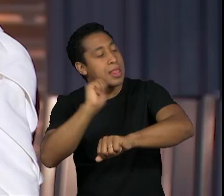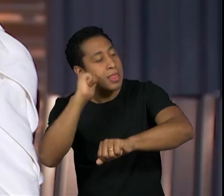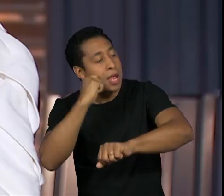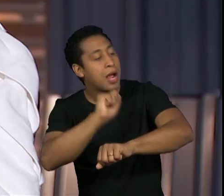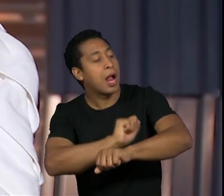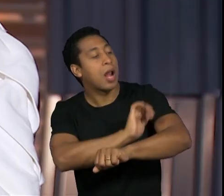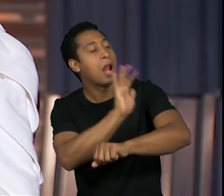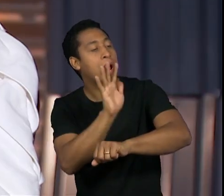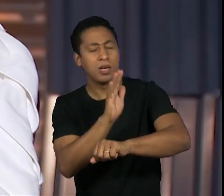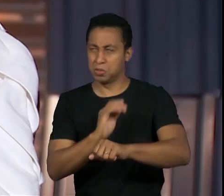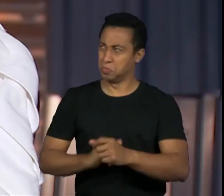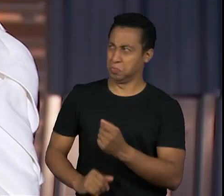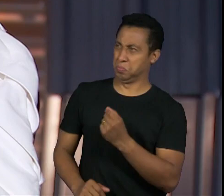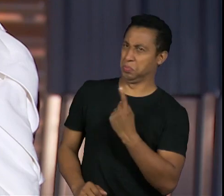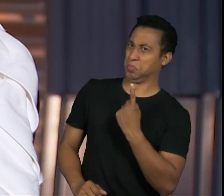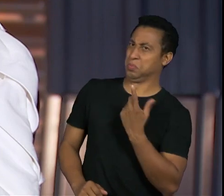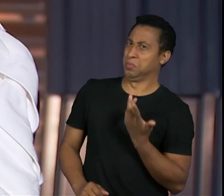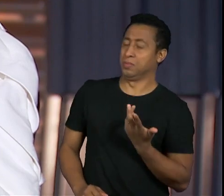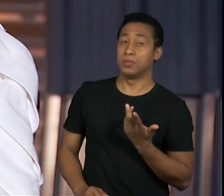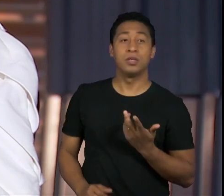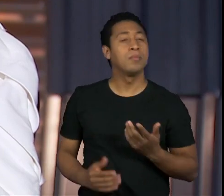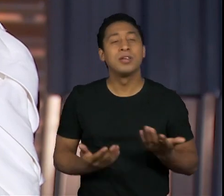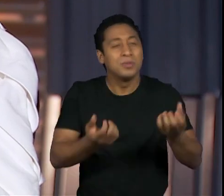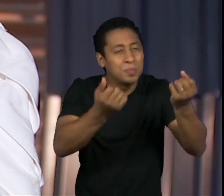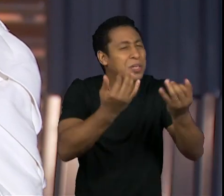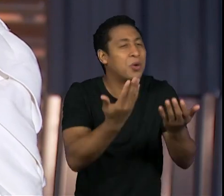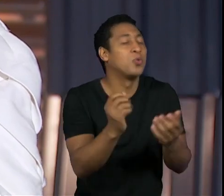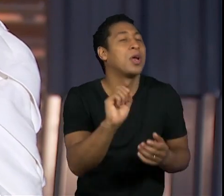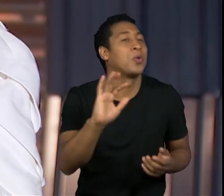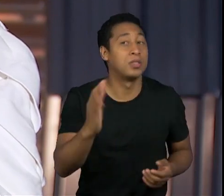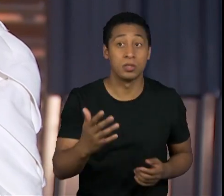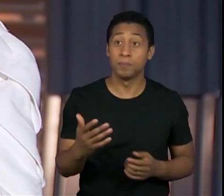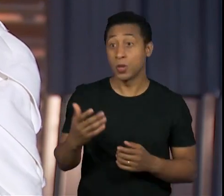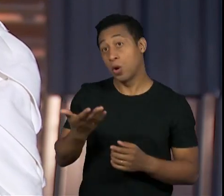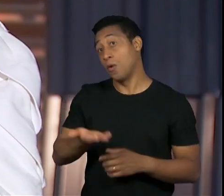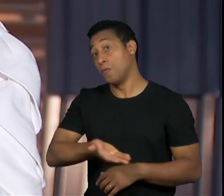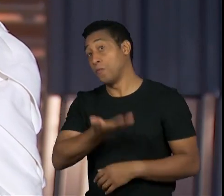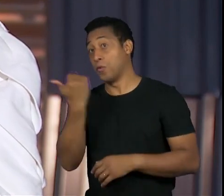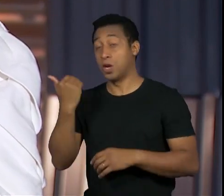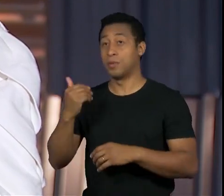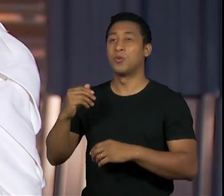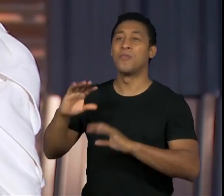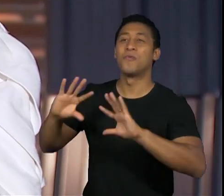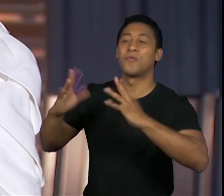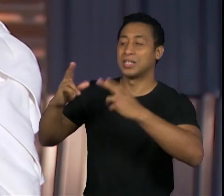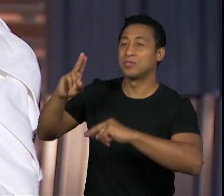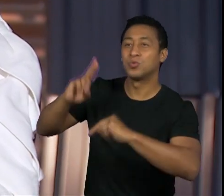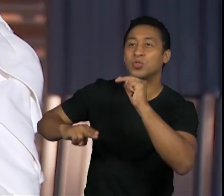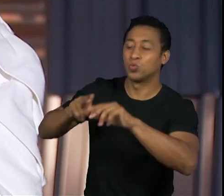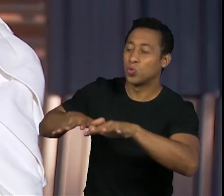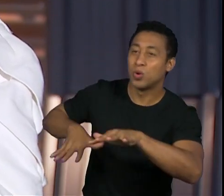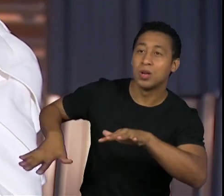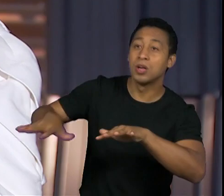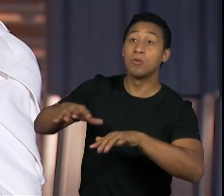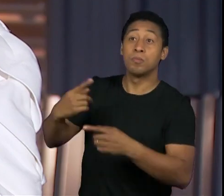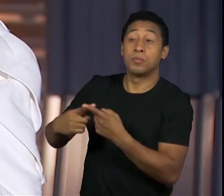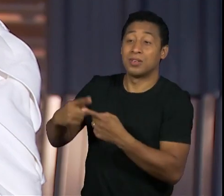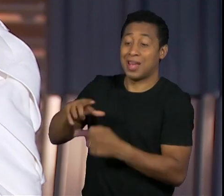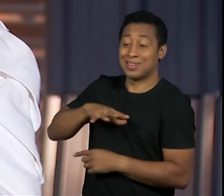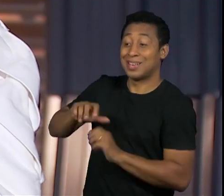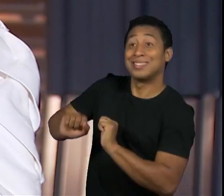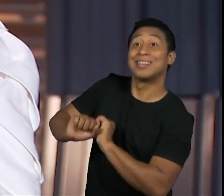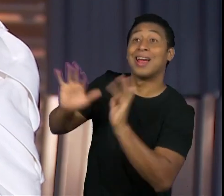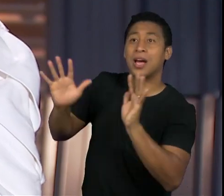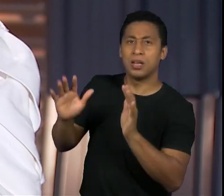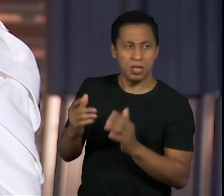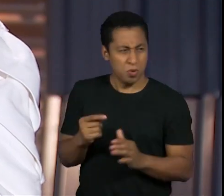Ah, não, a gente vai passar o São João na cidade tal, que é uma cidade mais clara. Aí eu pensava, mas a cidade aqui perto é escura, não